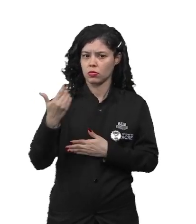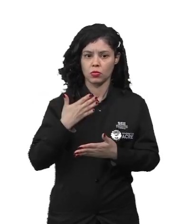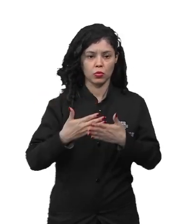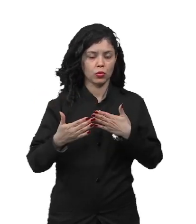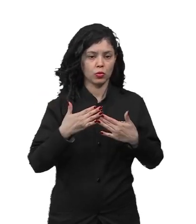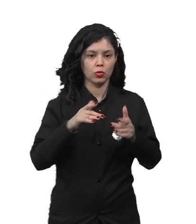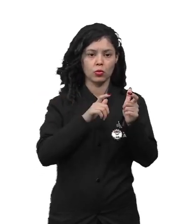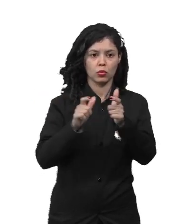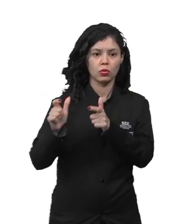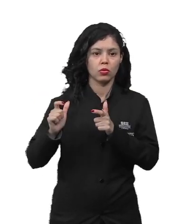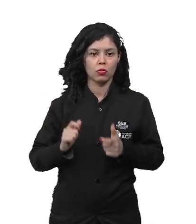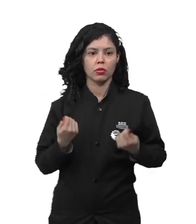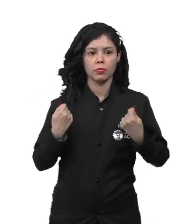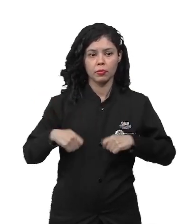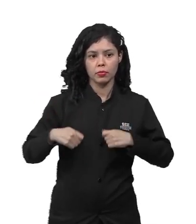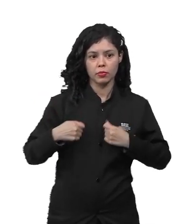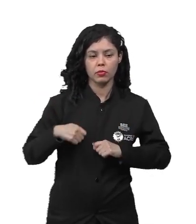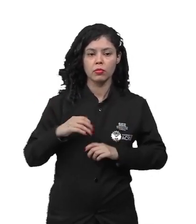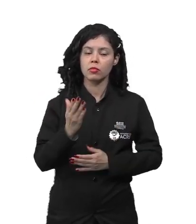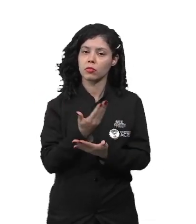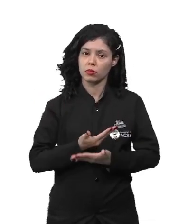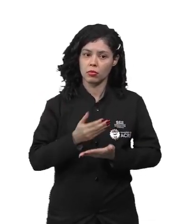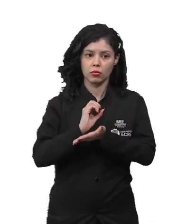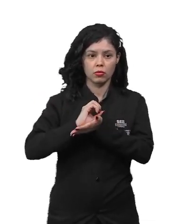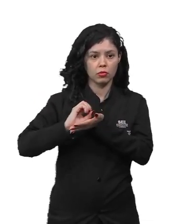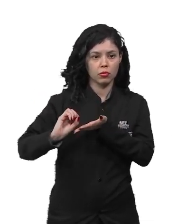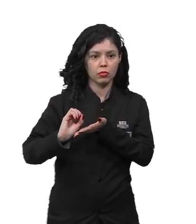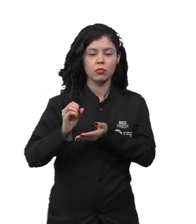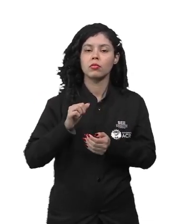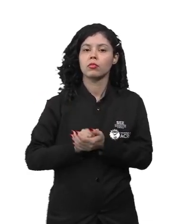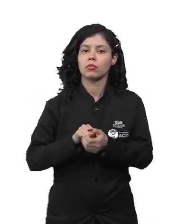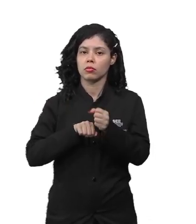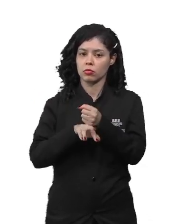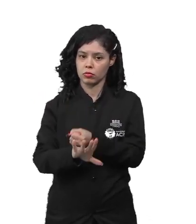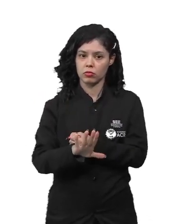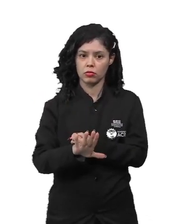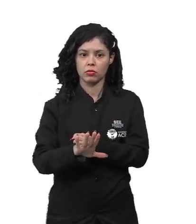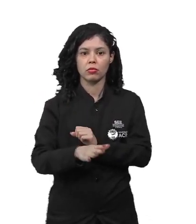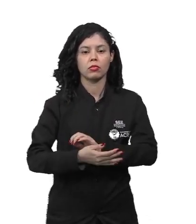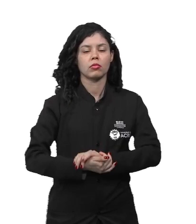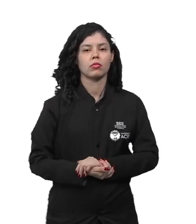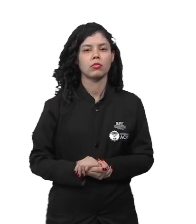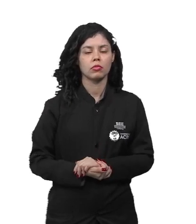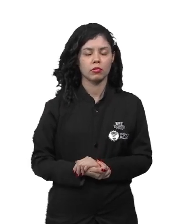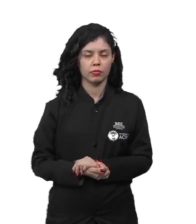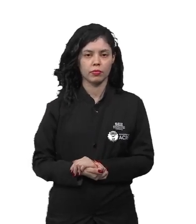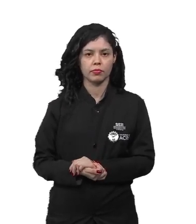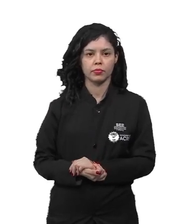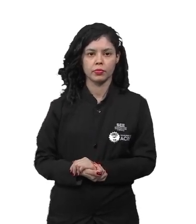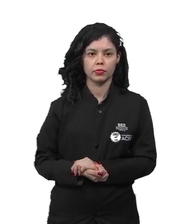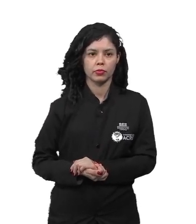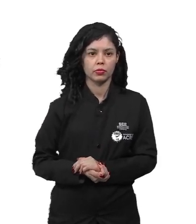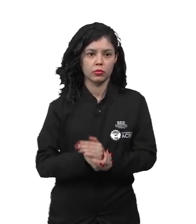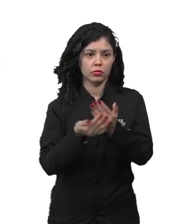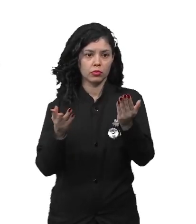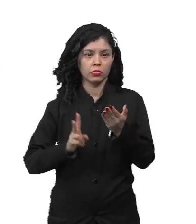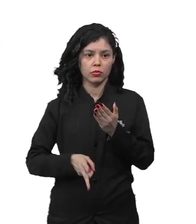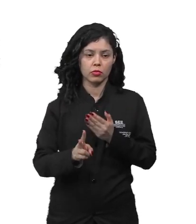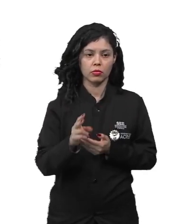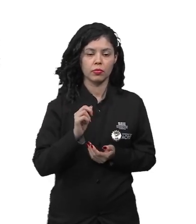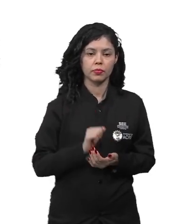ou qualquer outro local que precise de tratamento orgânico do esgoto sanitário, tá certo?